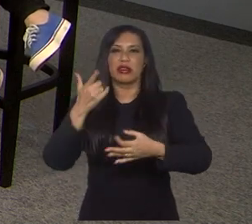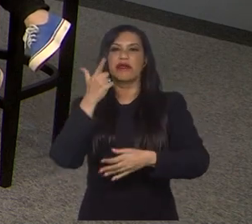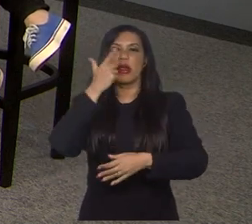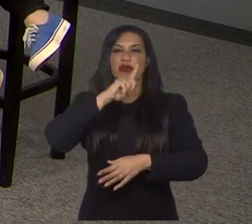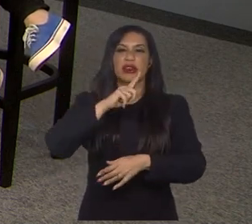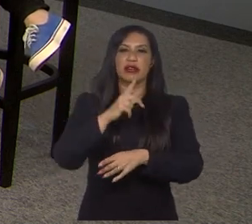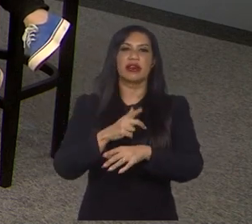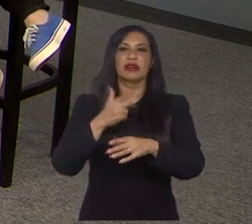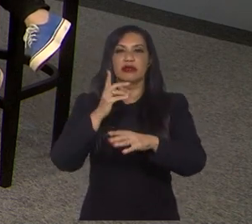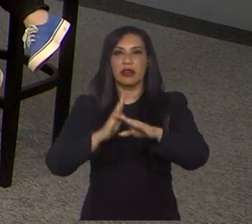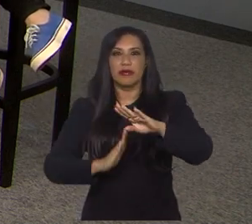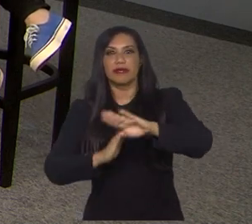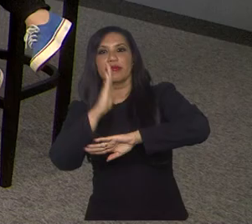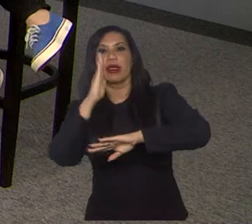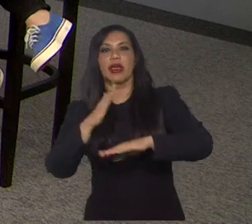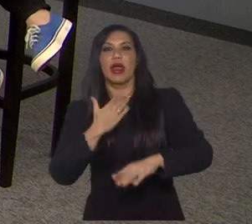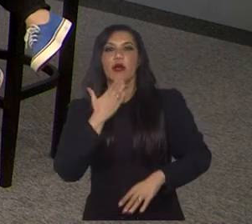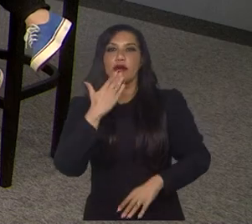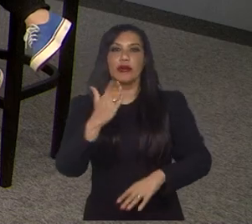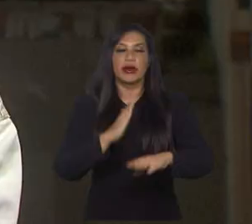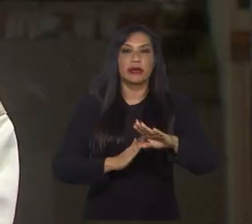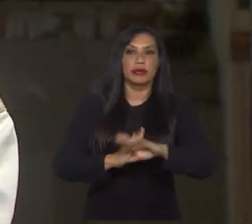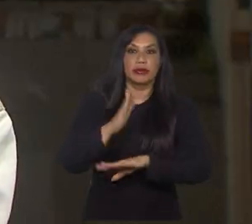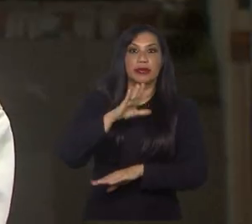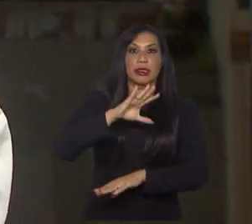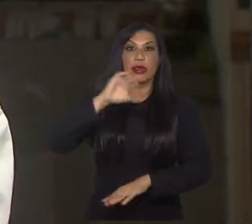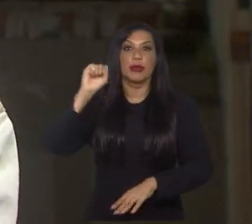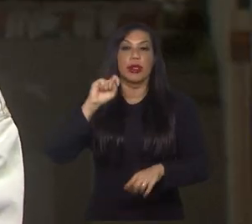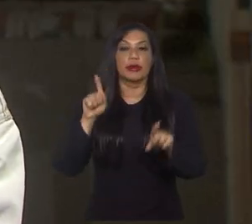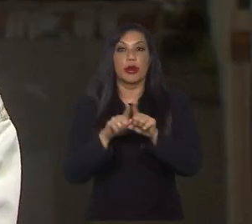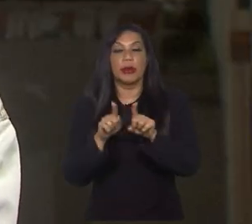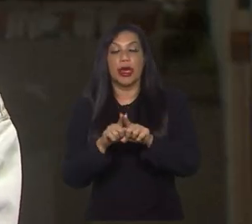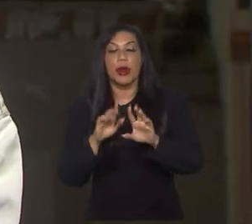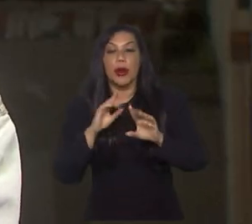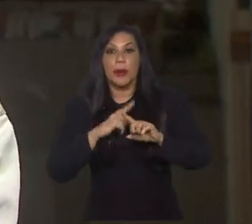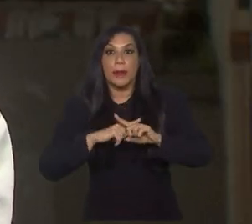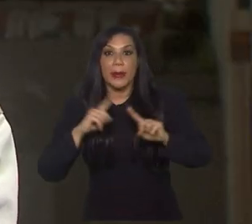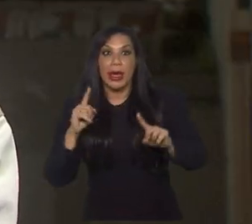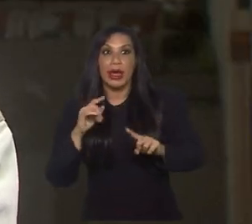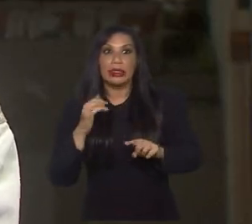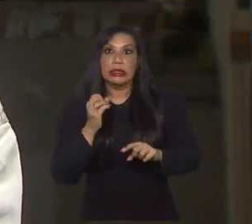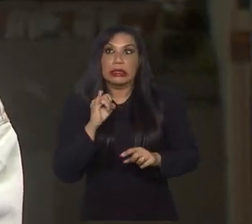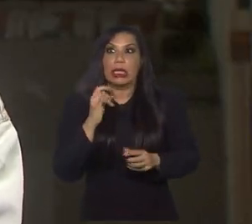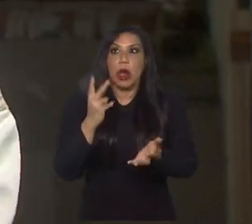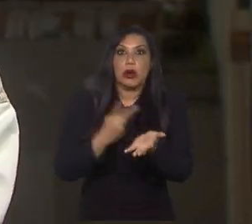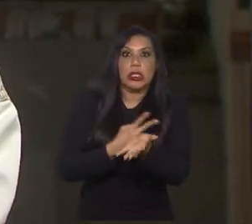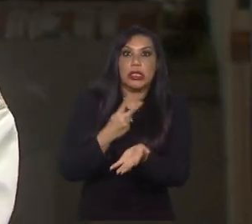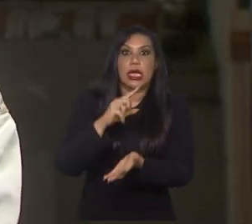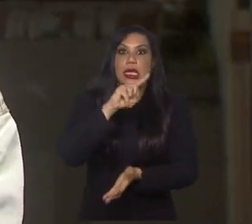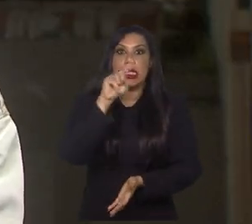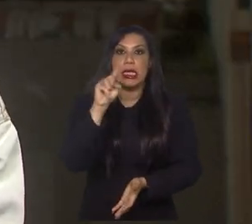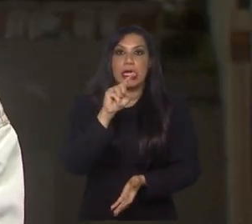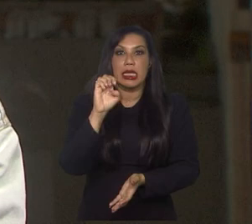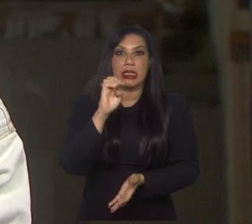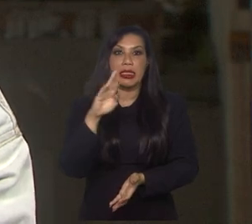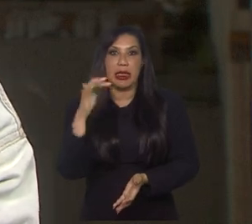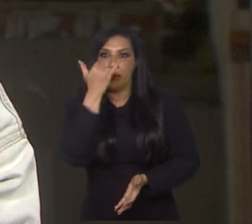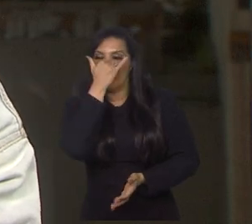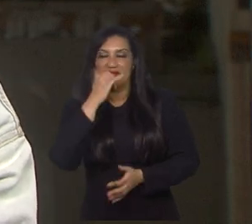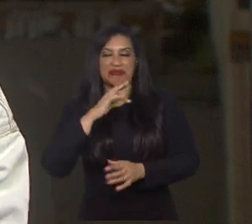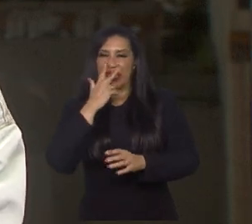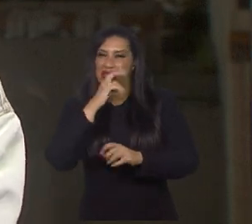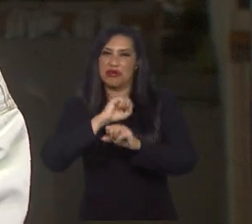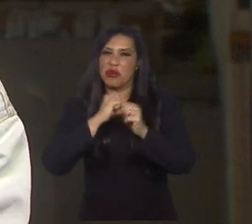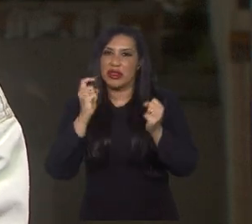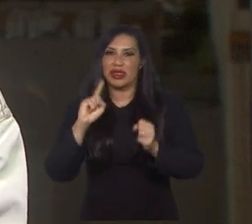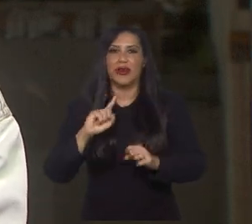aqui. É uma das favoritas também para vencer esse título. Muito pouco provável que dê alguma zebra nesse sentido. Mas a briga pelo segundo lugar, na minha